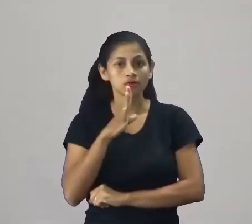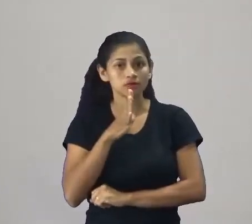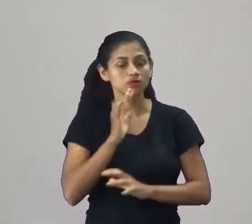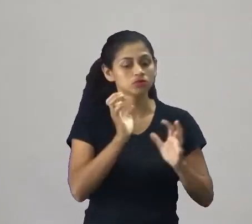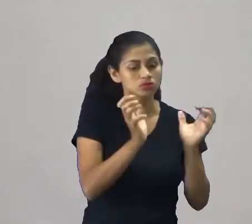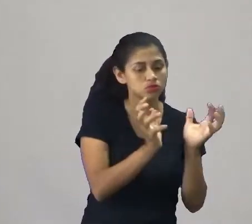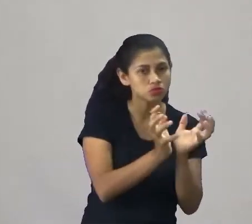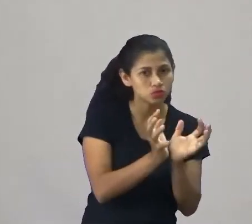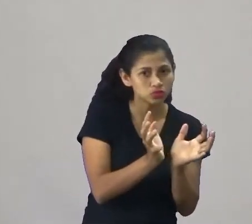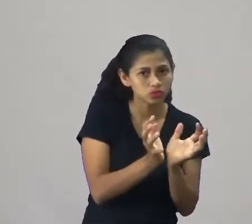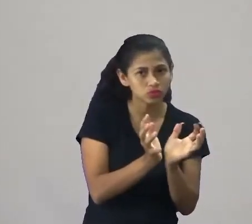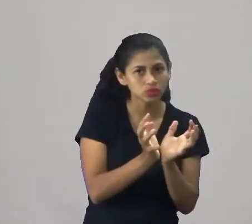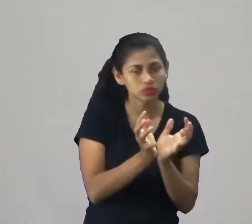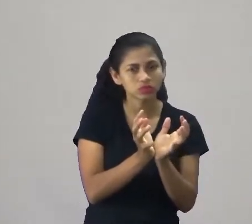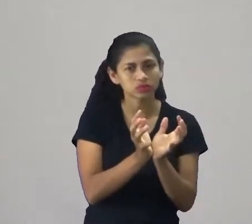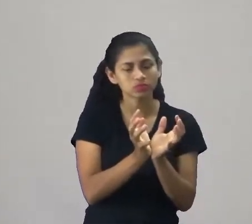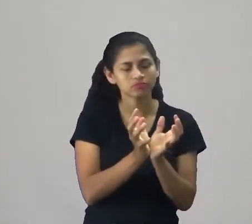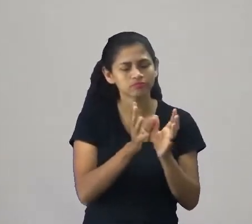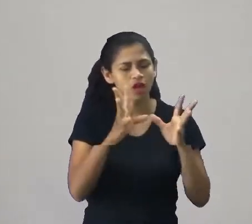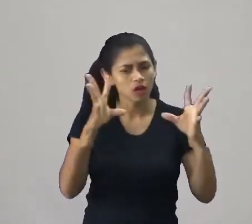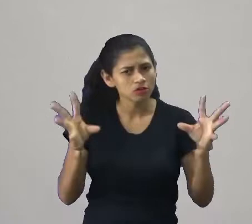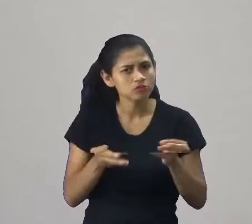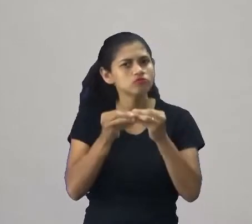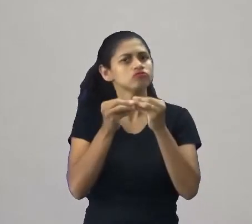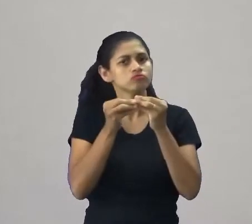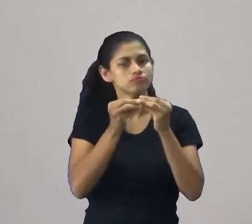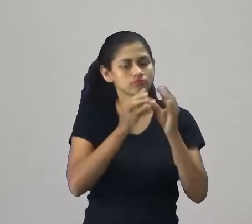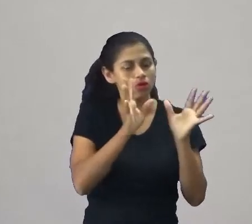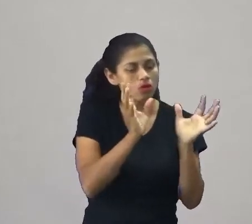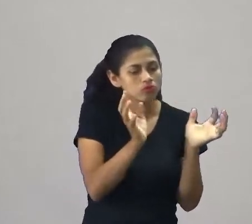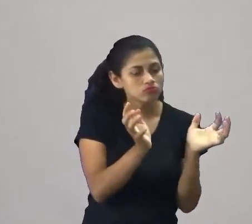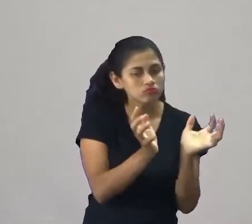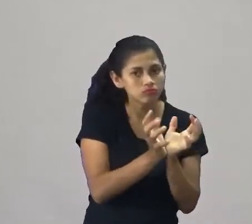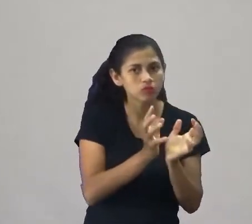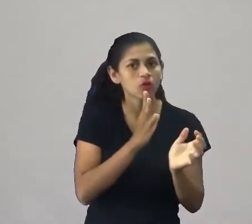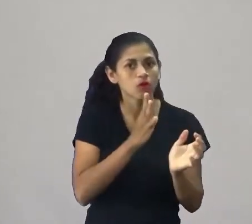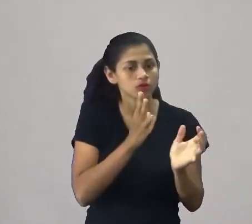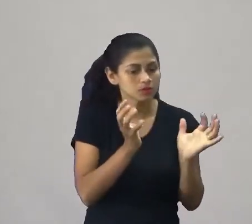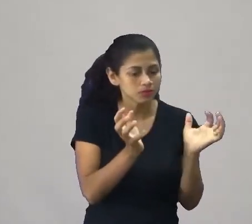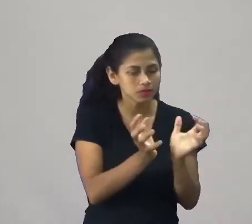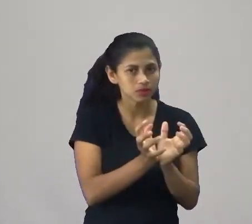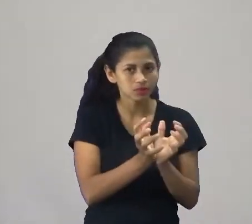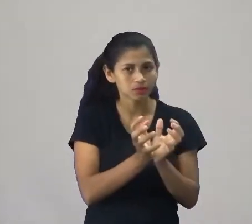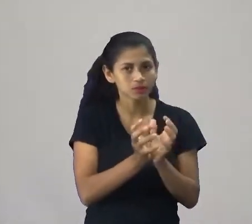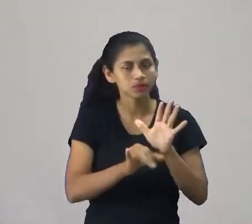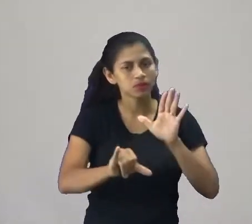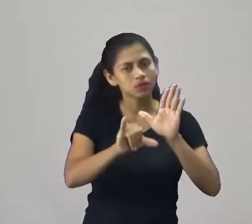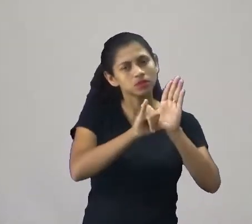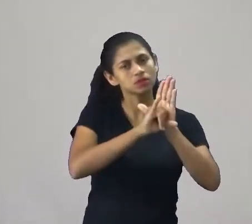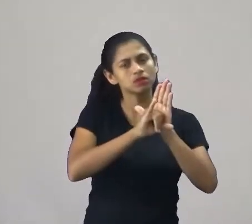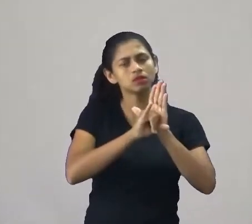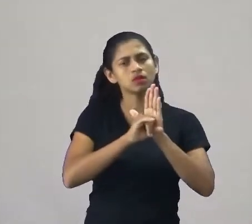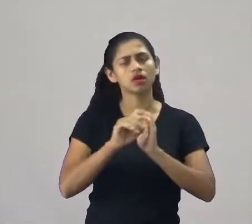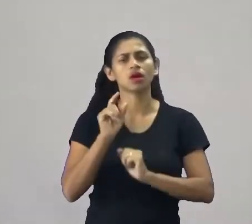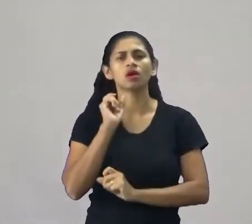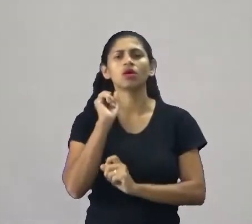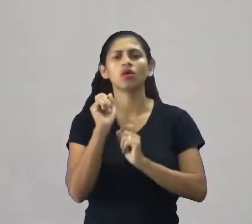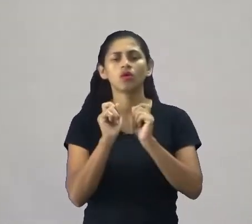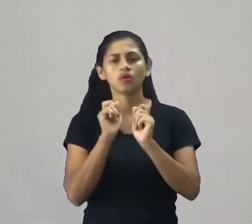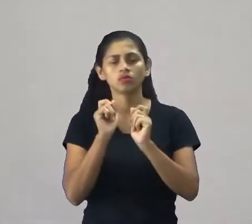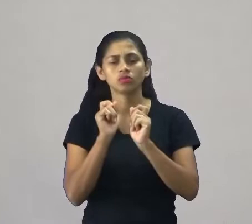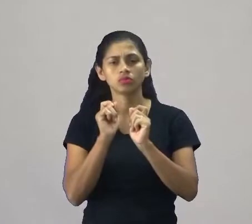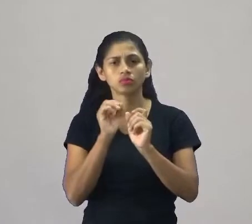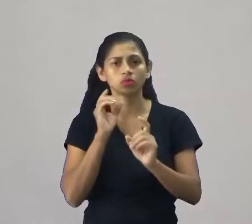forma simbólica, assim, resumida do que seria a cultura, conhecimento de um grupo. Nessa parte da identidade, é aquilo com que eu